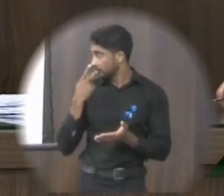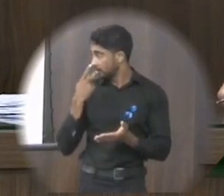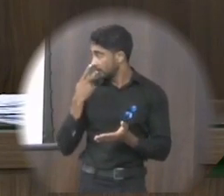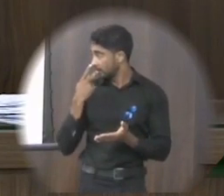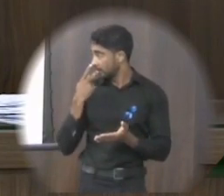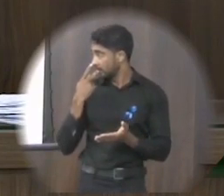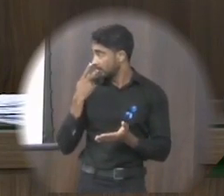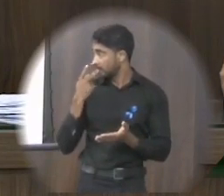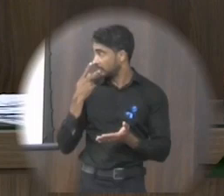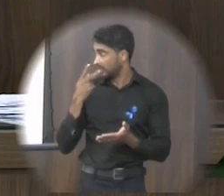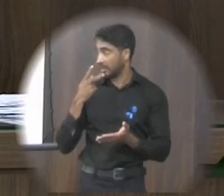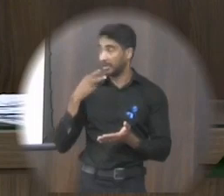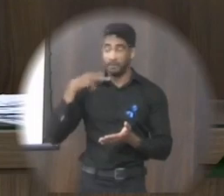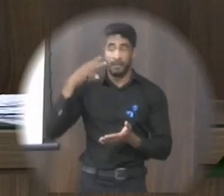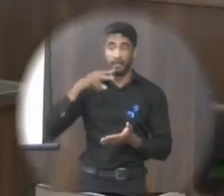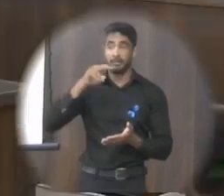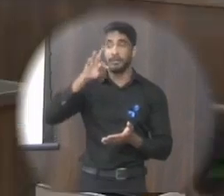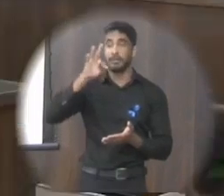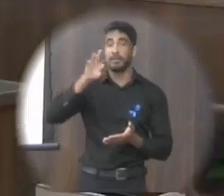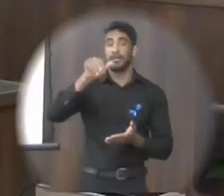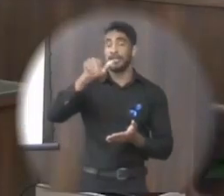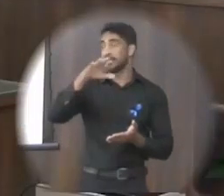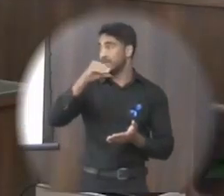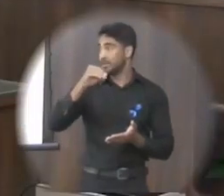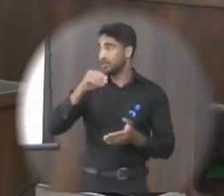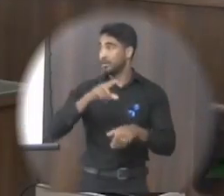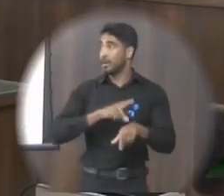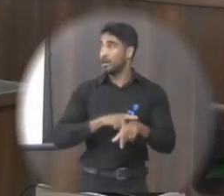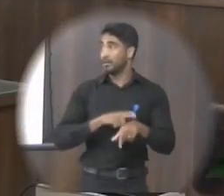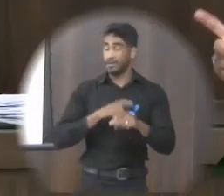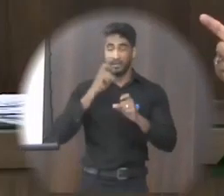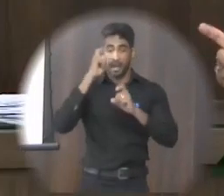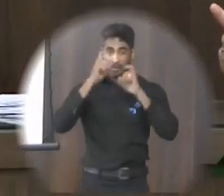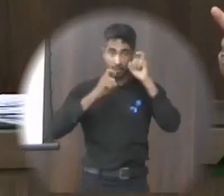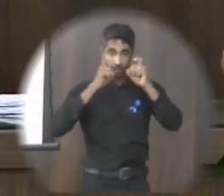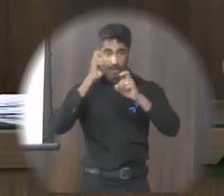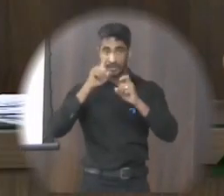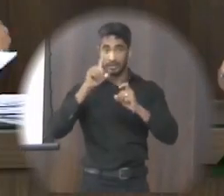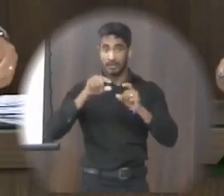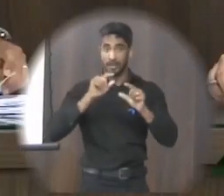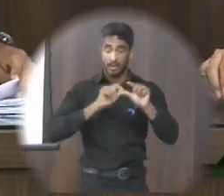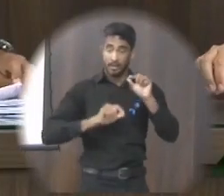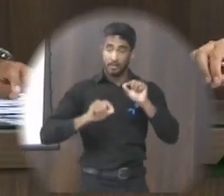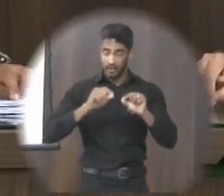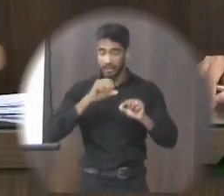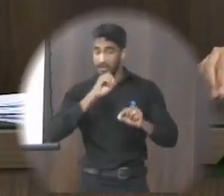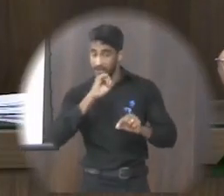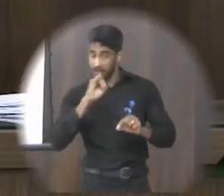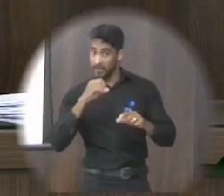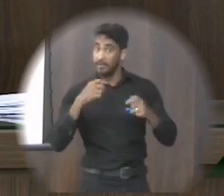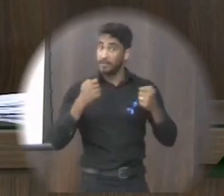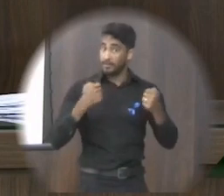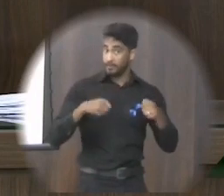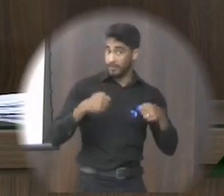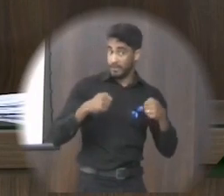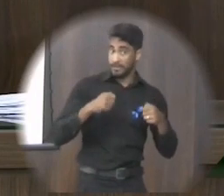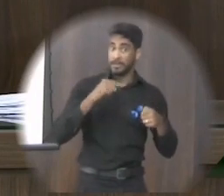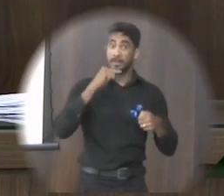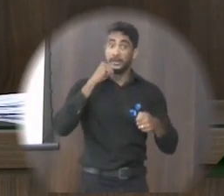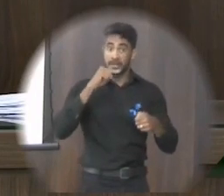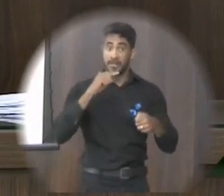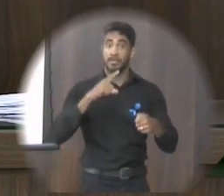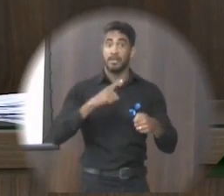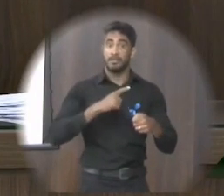disse, vereador Tarcísio, sobre a questão do prazo. Minha preocupação aí, se houver necessário, talvez essa semana a gente vai ter